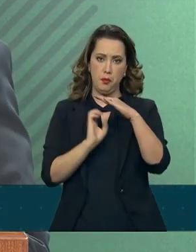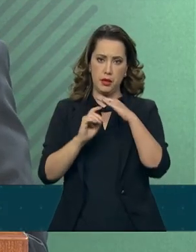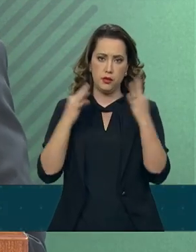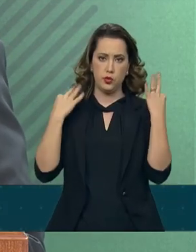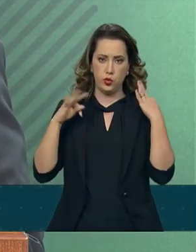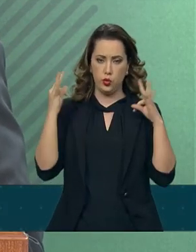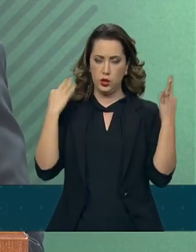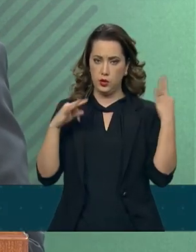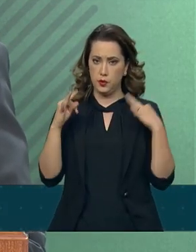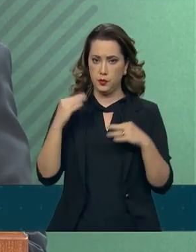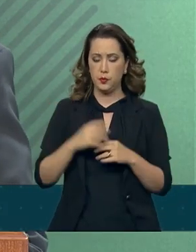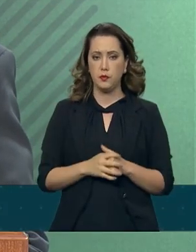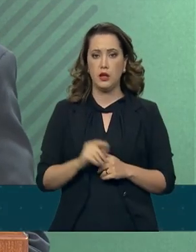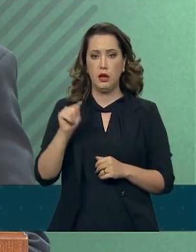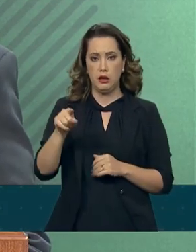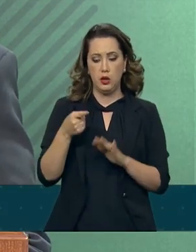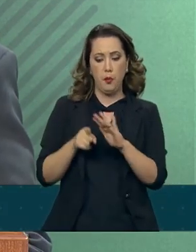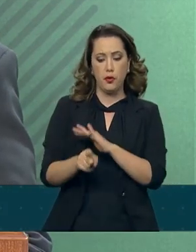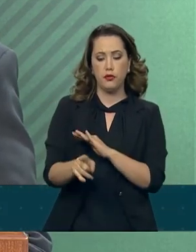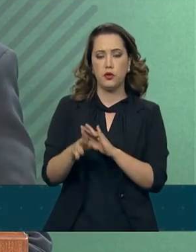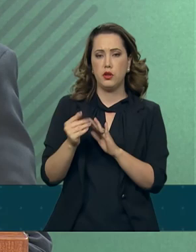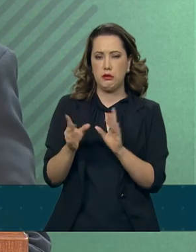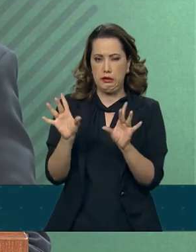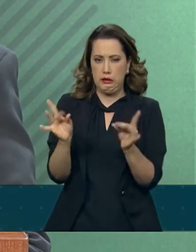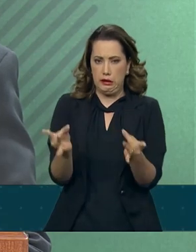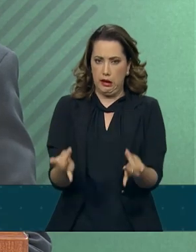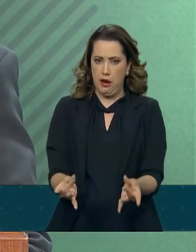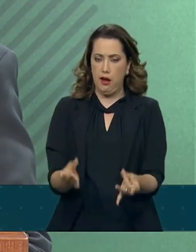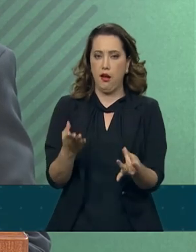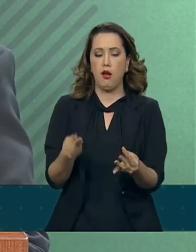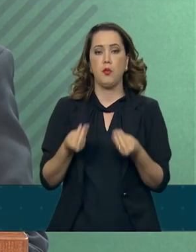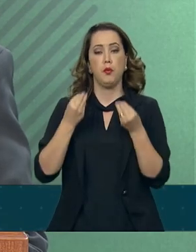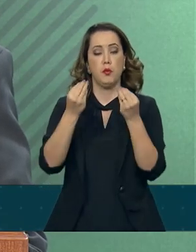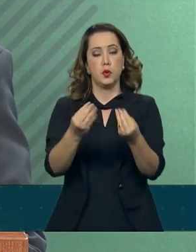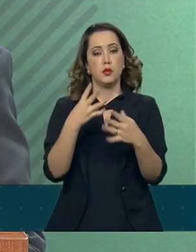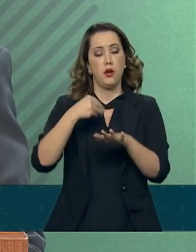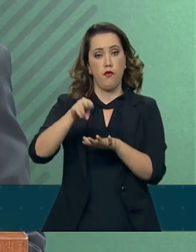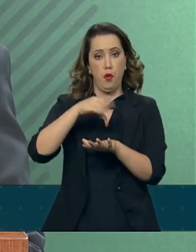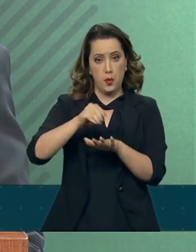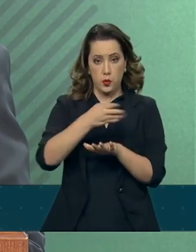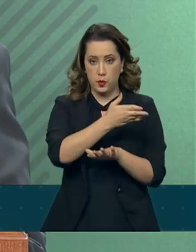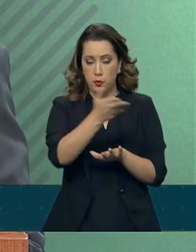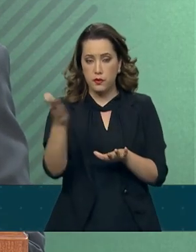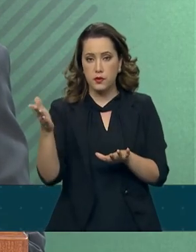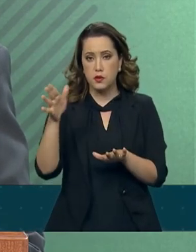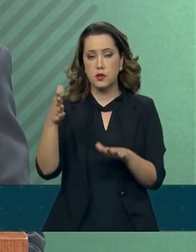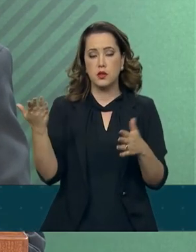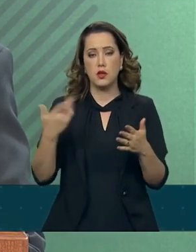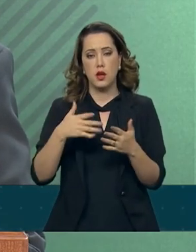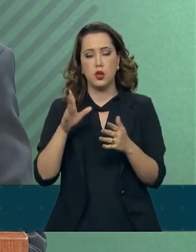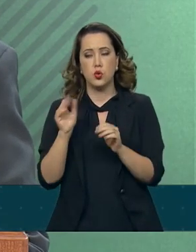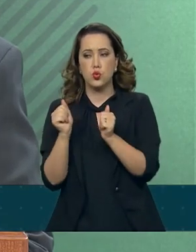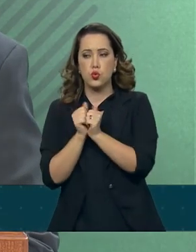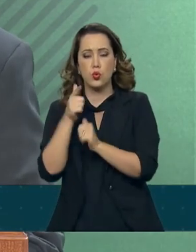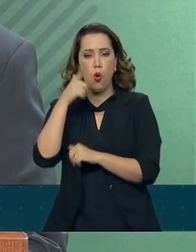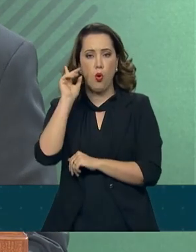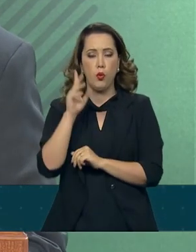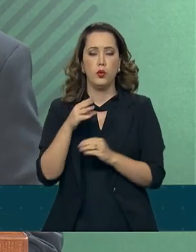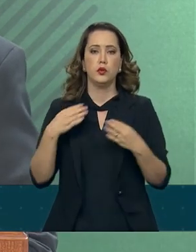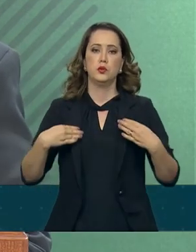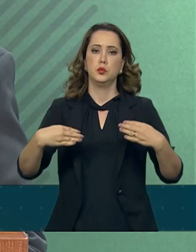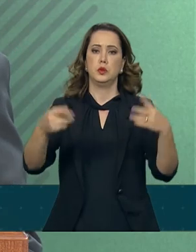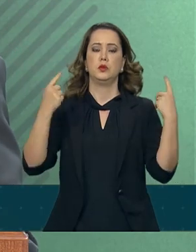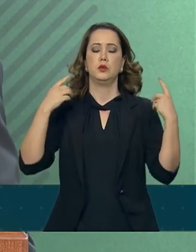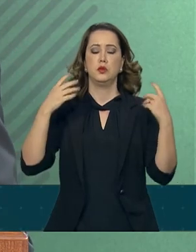aqui eu gostaria de aprofundar um pouco mais e trazer informações colhidas ontem junto ao ministério do meio